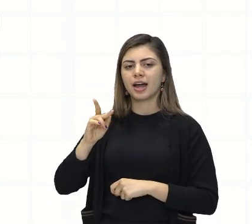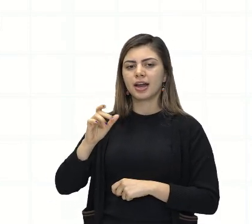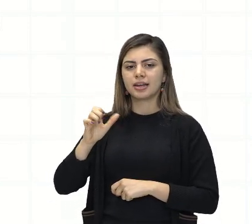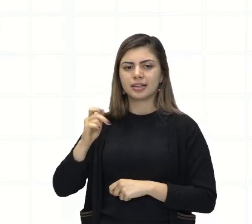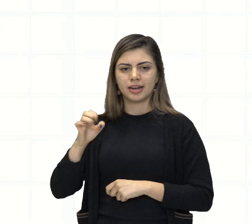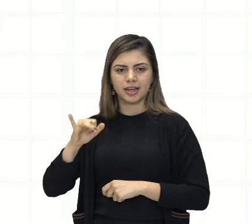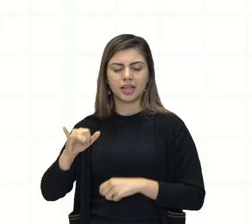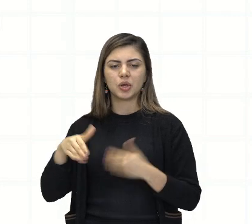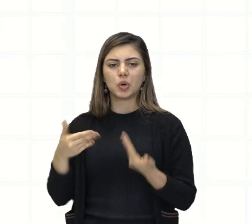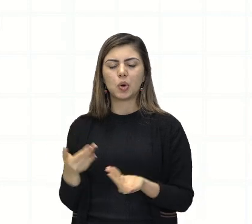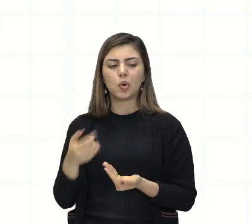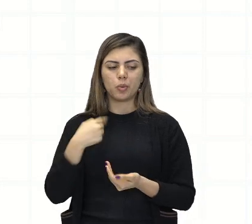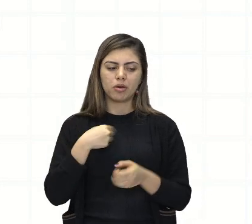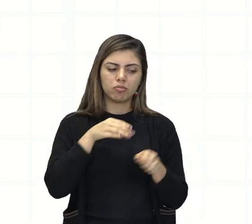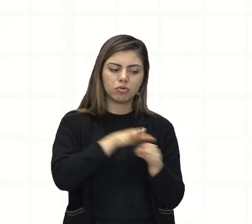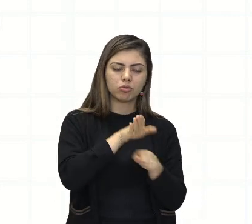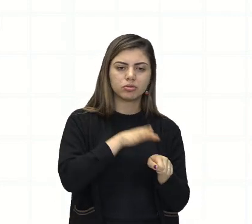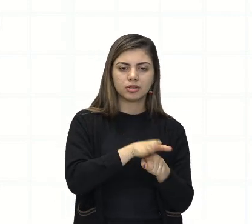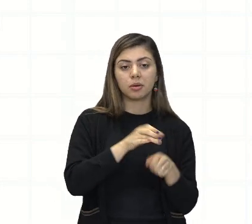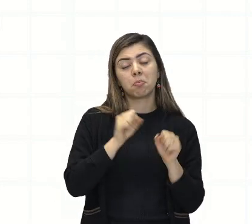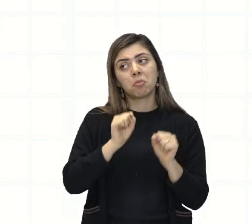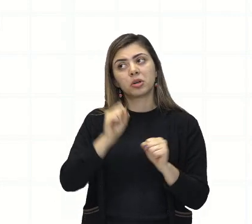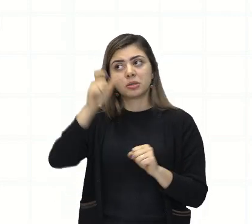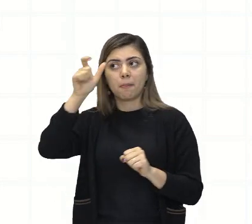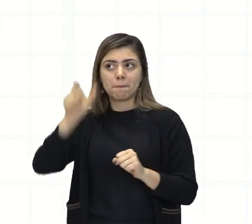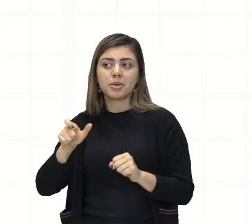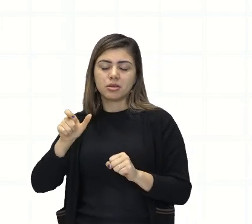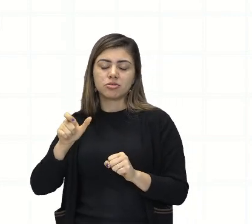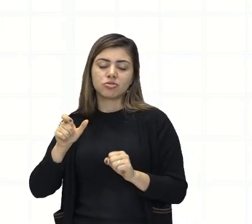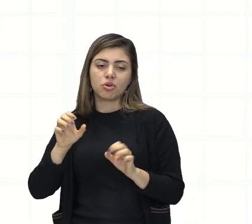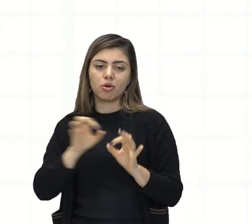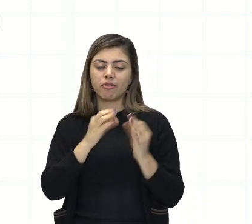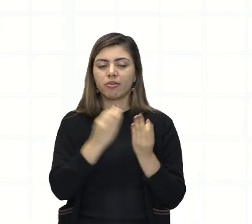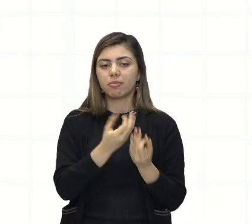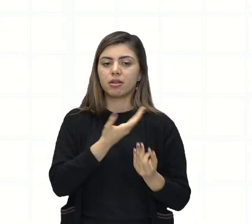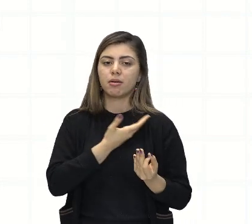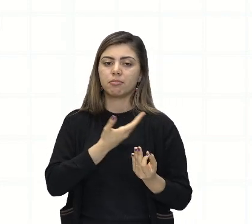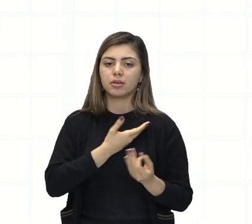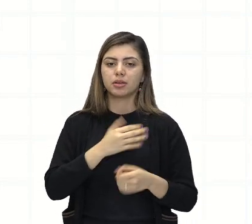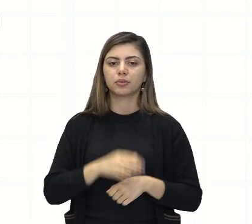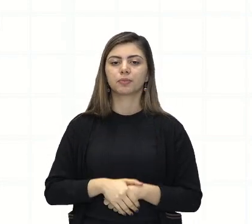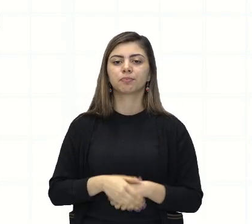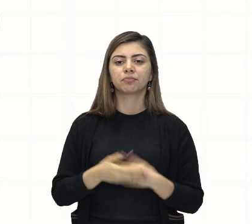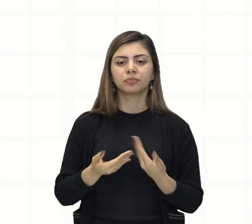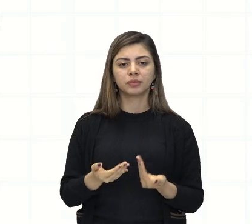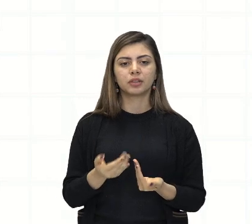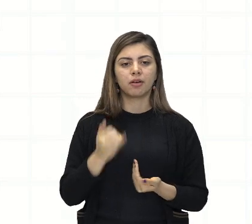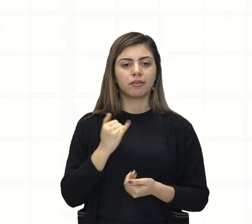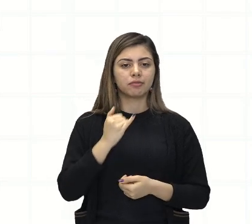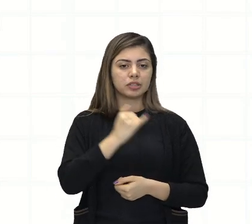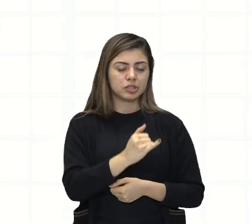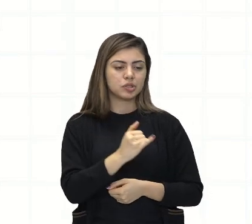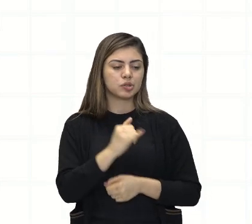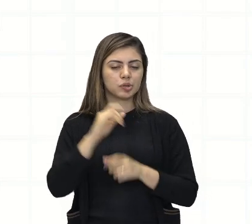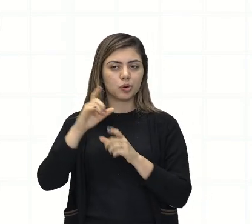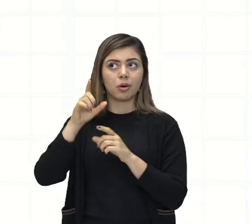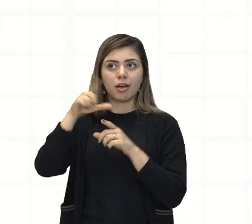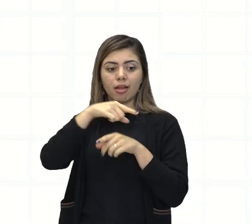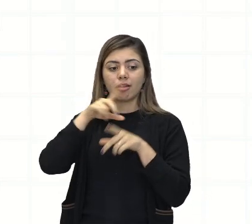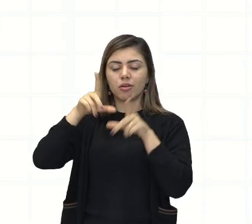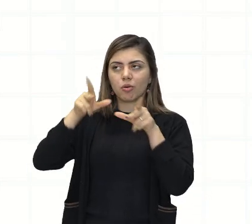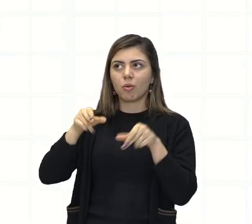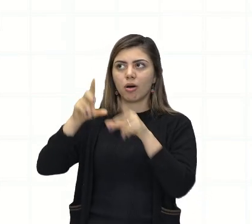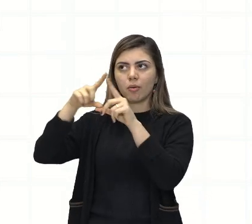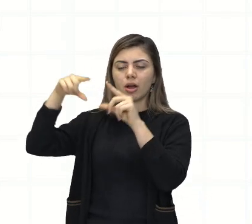da família, como a gente vai ver. Disse que ela estava com a lua. Olhou-me, zombaz, como se ela estivesse